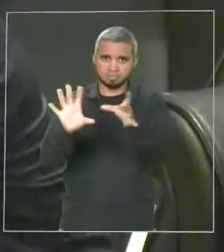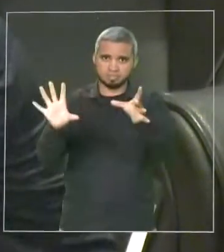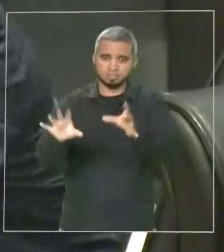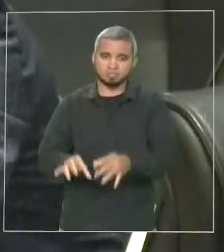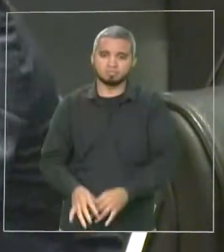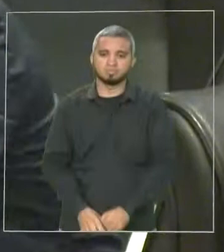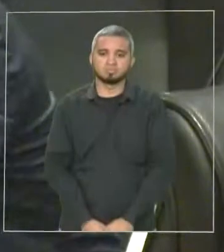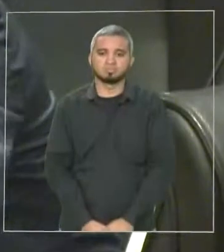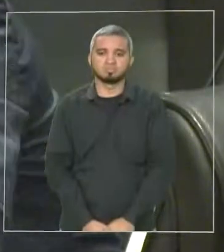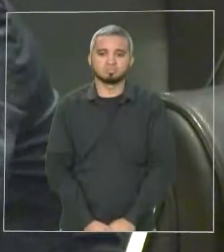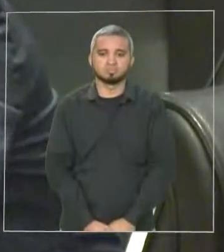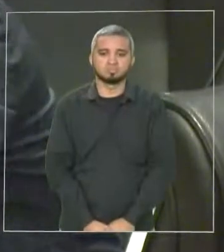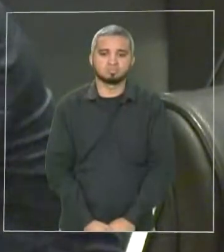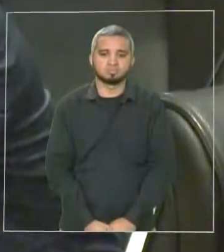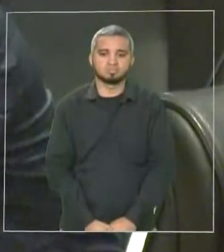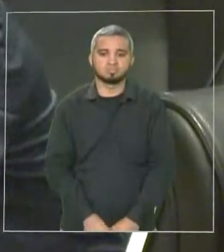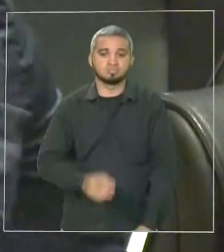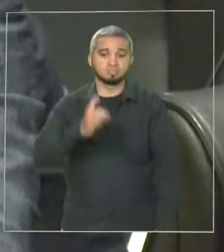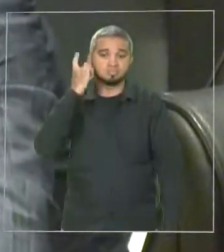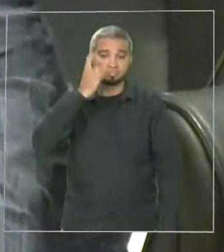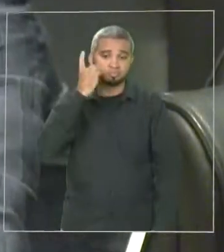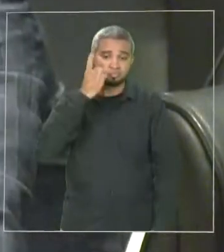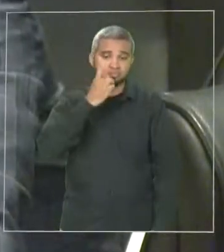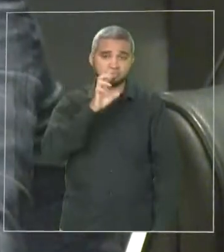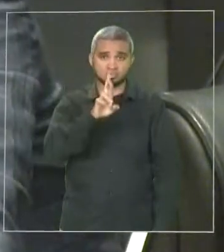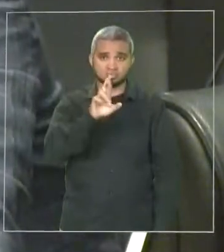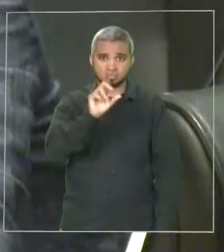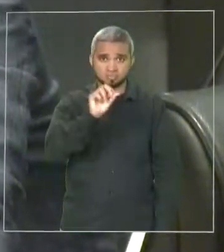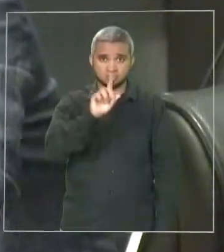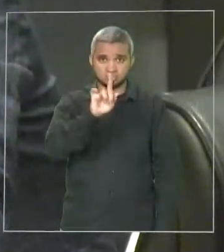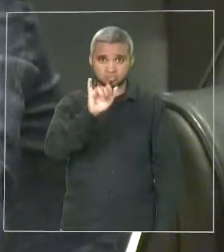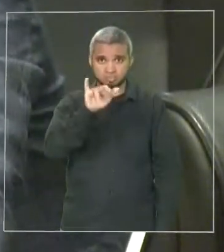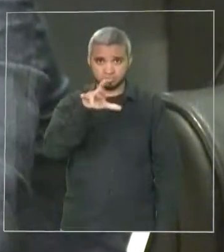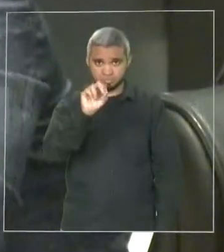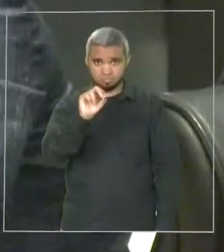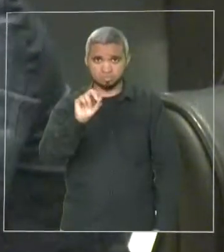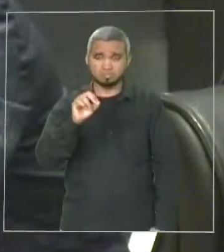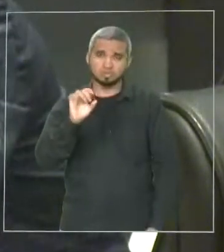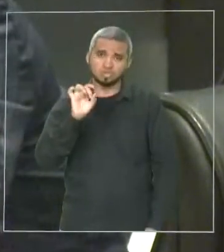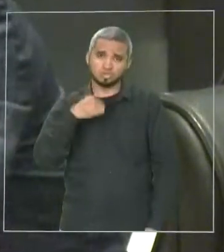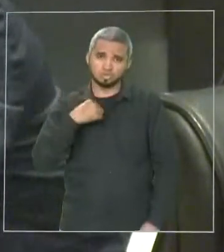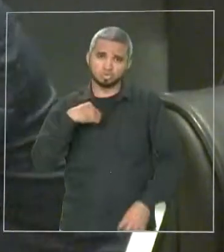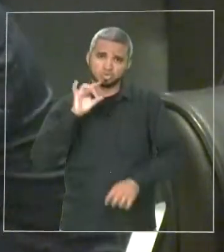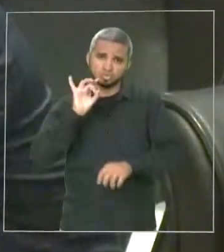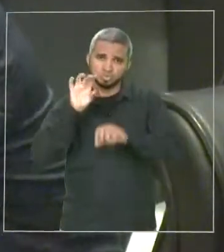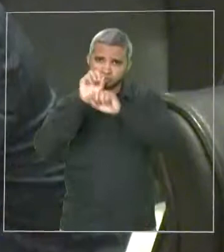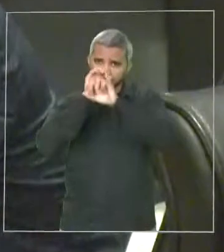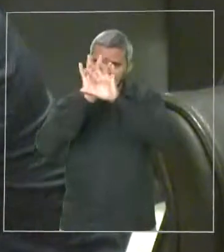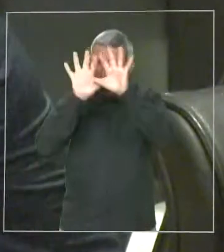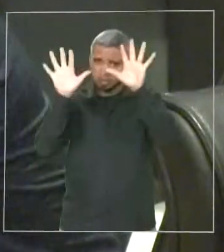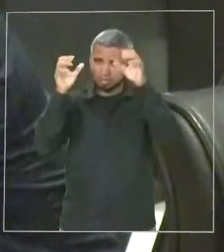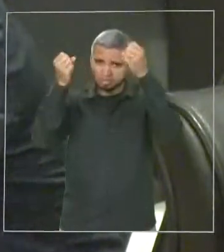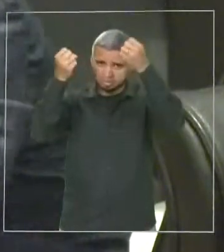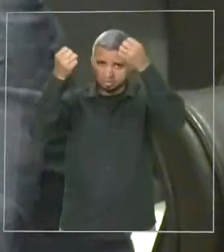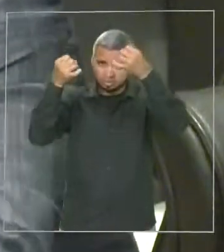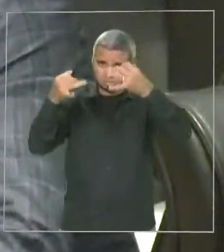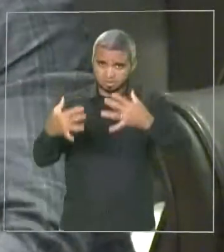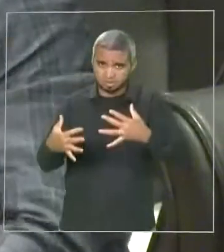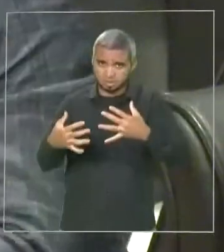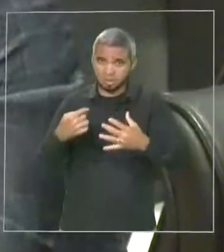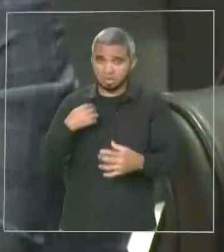eu queria só esclarecer e para deixar o registro que quando eu citei com relação ao